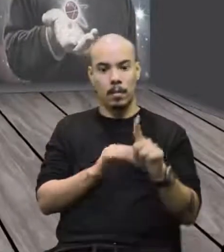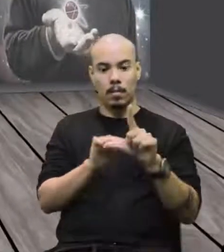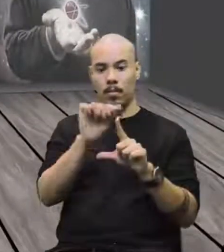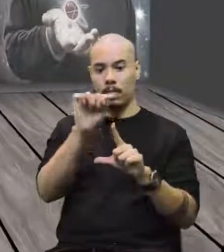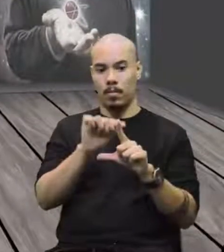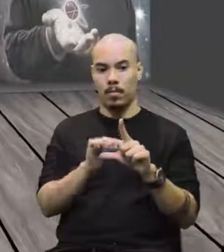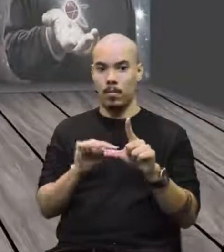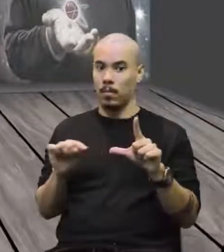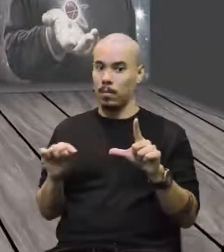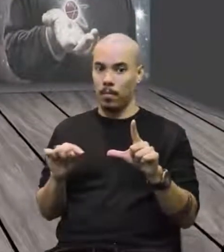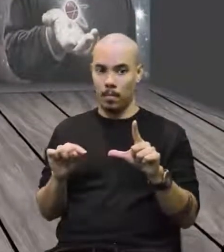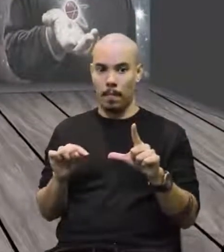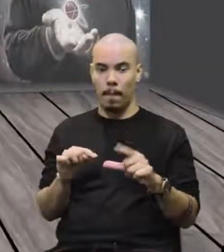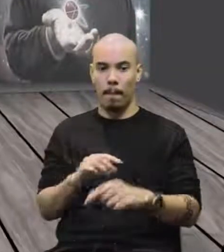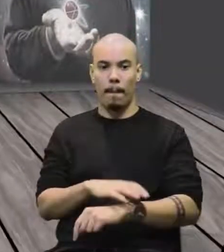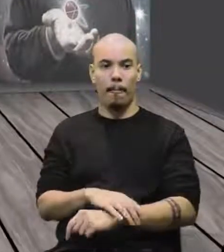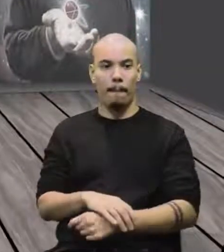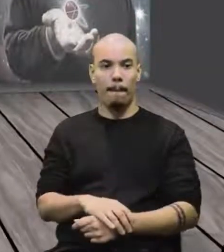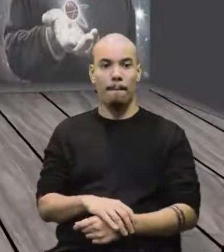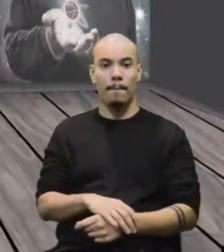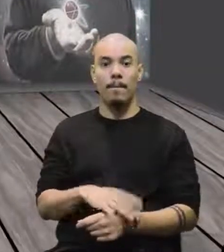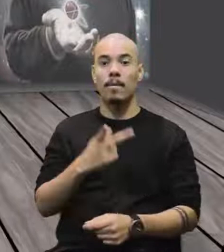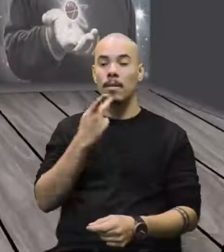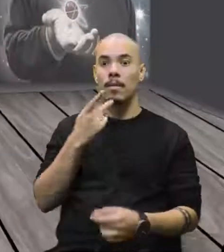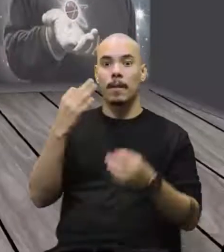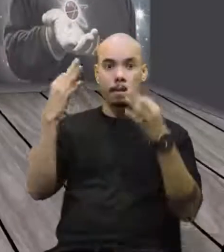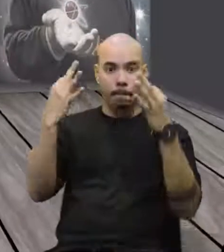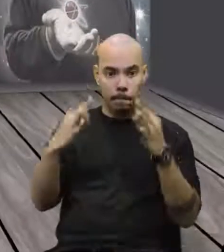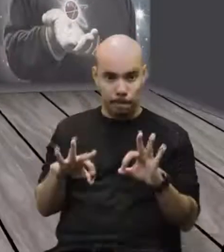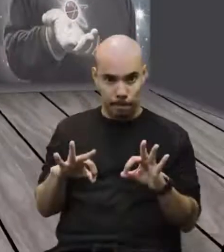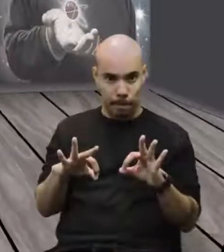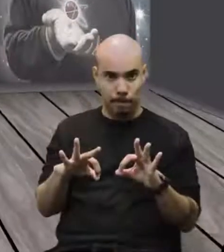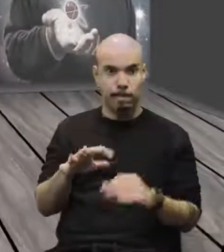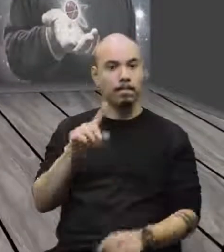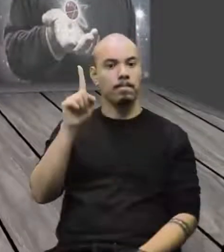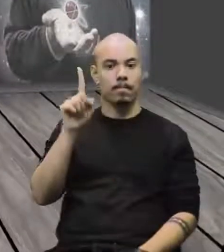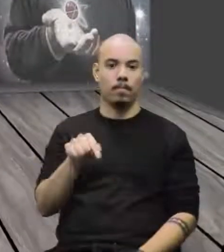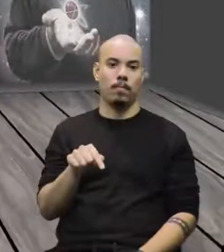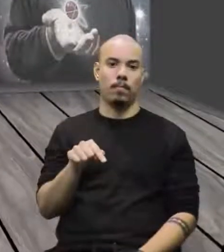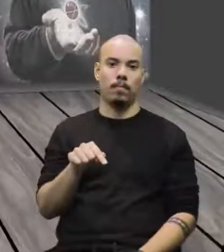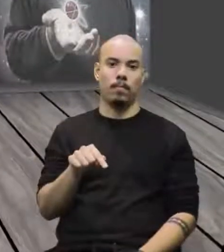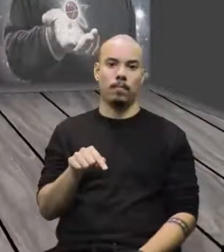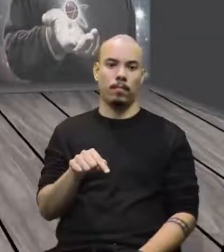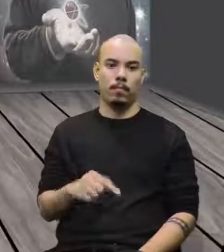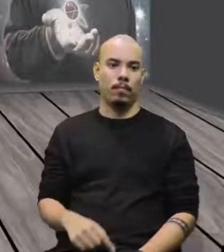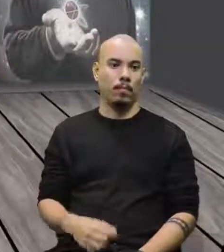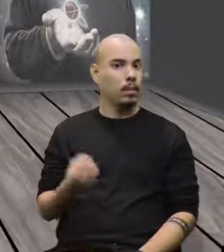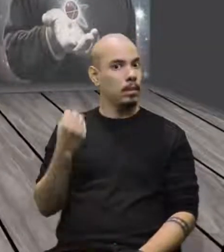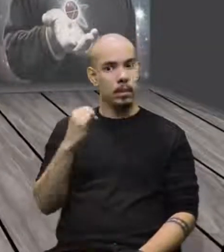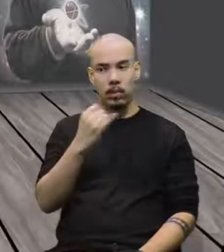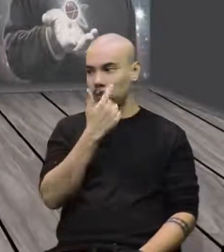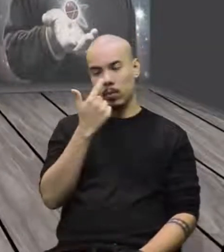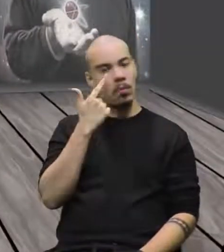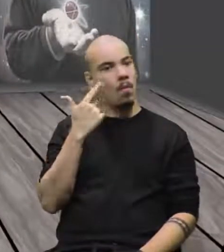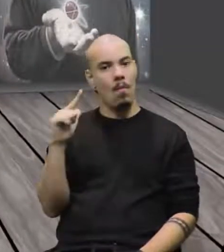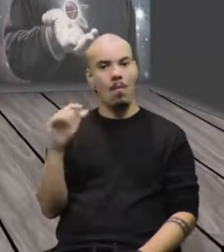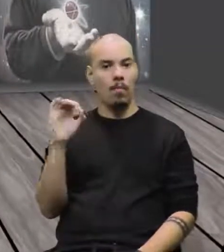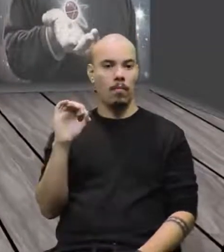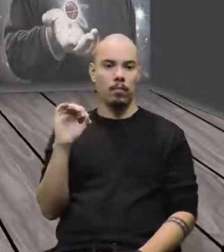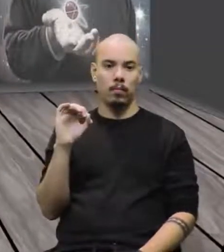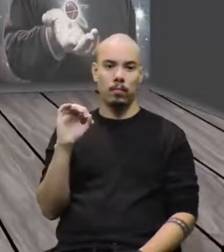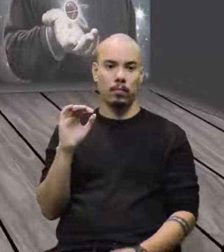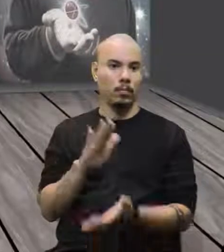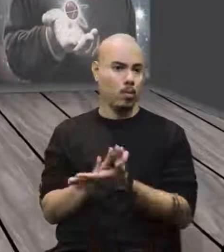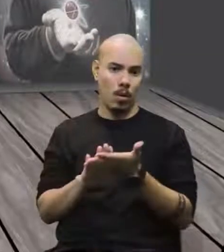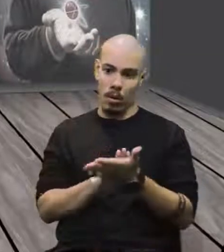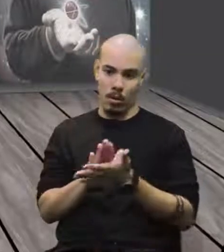Só diz que ela está querendo afirmar se existe, ela é perpendicular. Exatamente. Se não existir, é zero. Aí não é perpendicular e nem